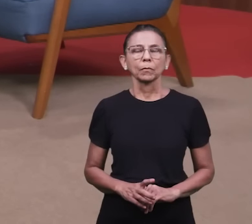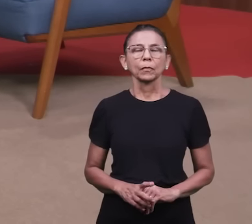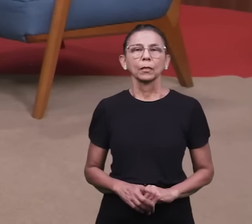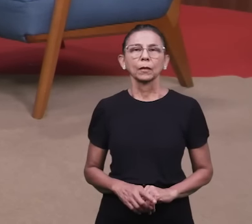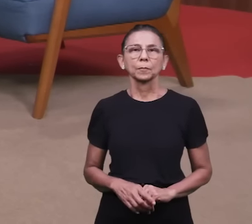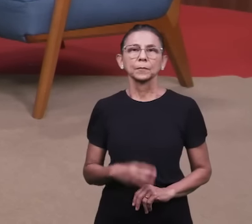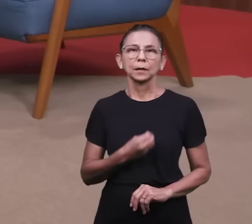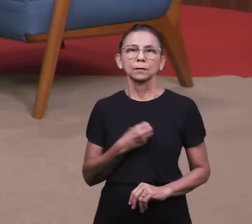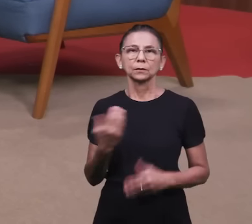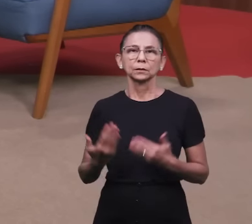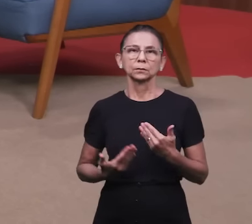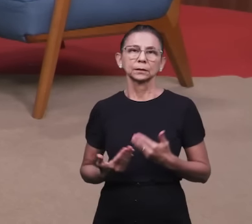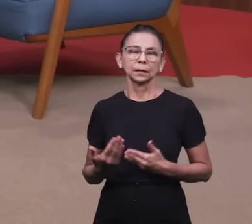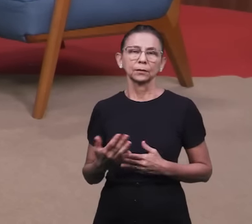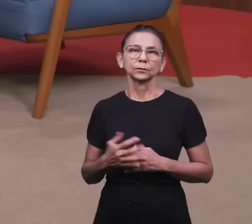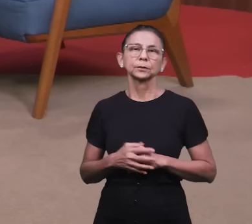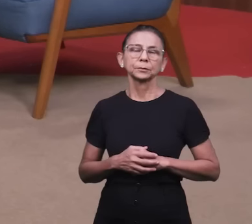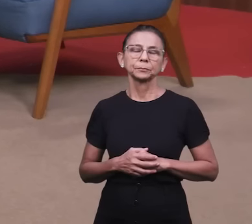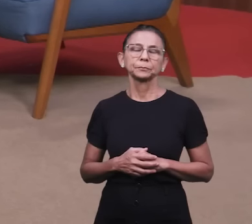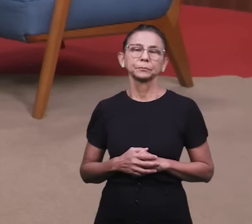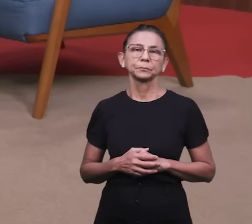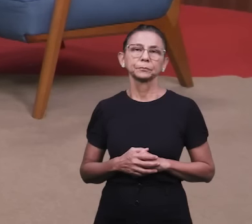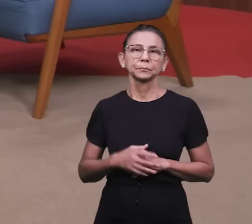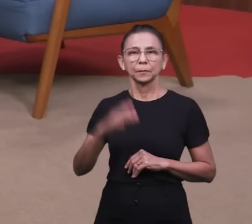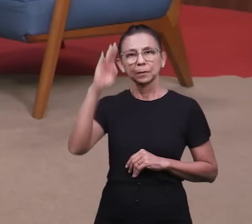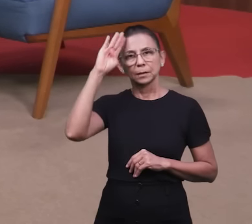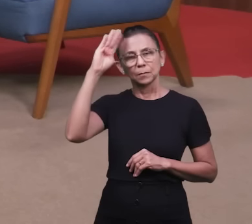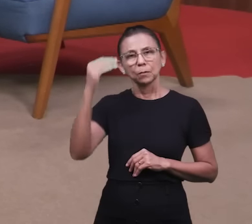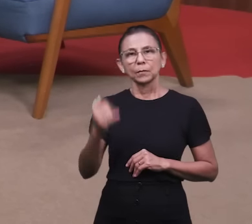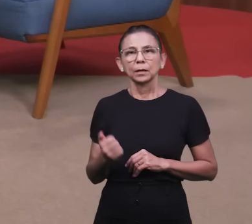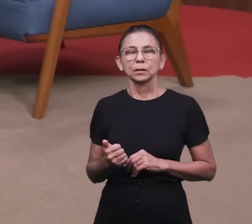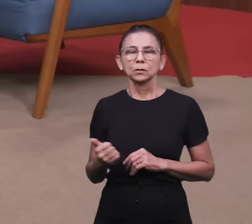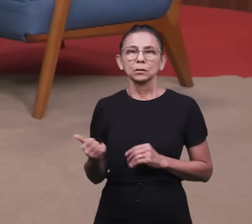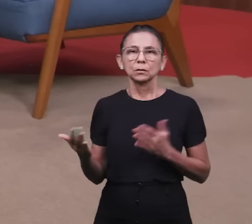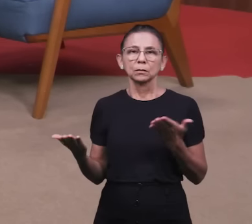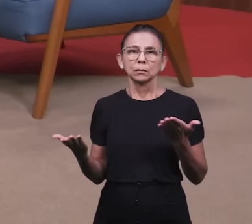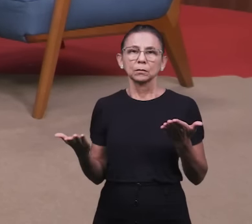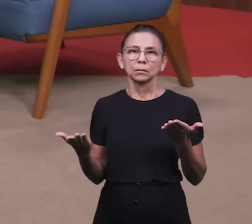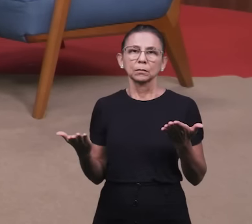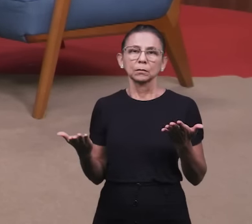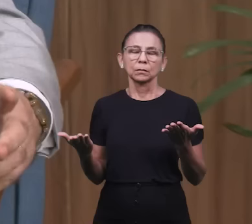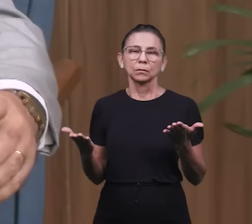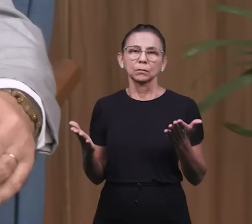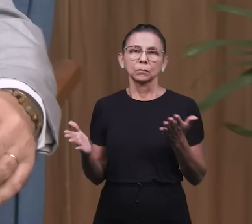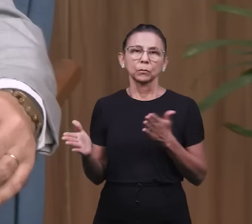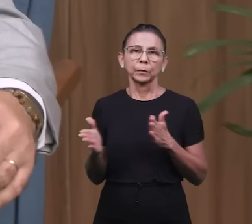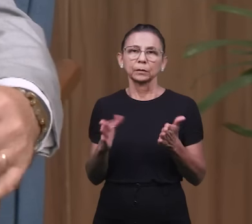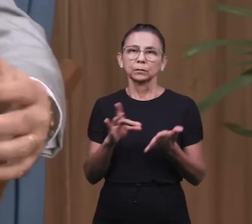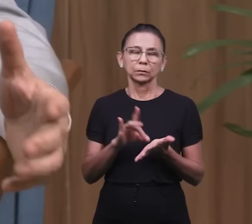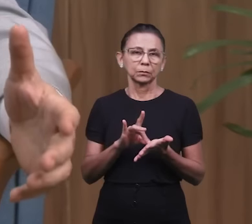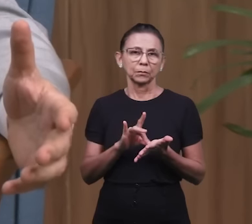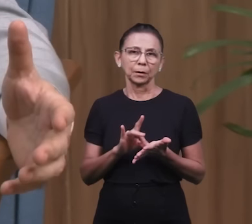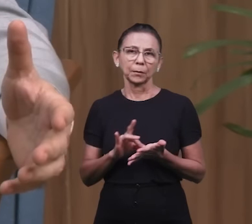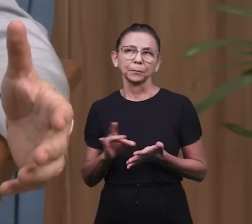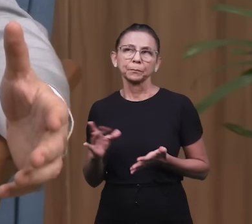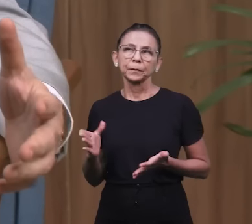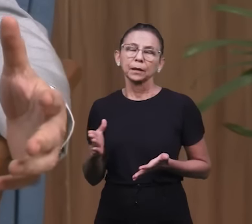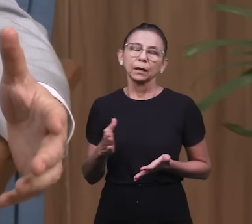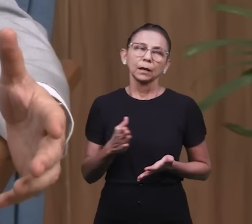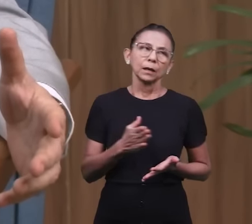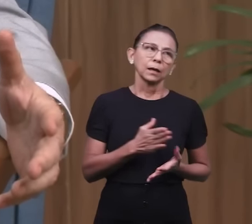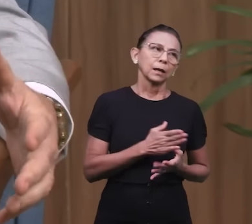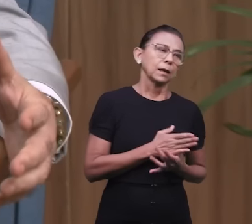como o servo do Senhor Principalmente nesse tempo que nós vivemos a partir disso que vocês falaram e considerando